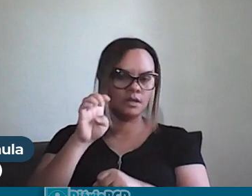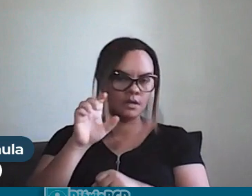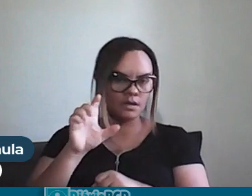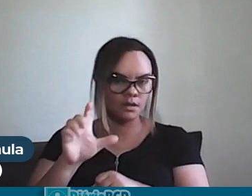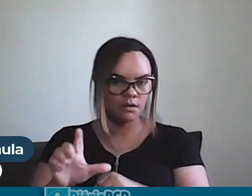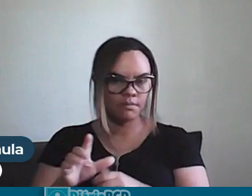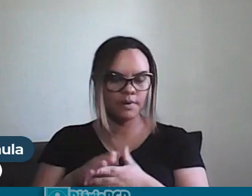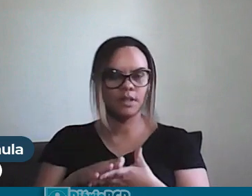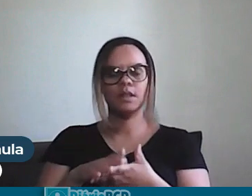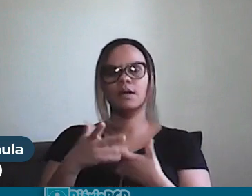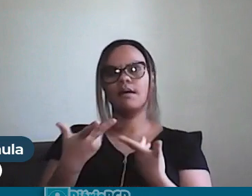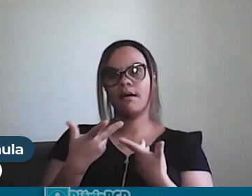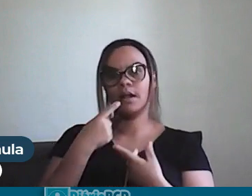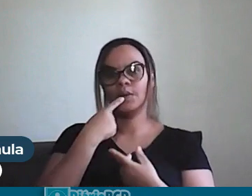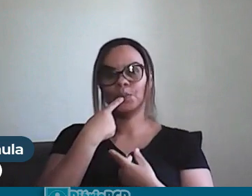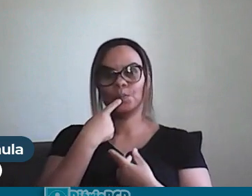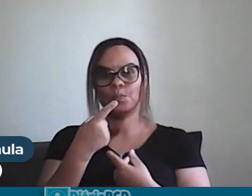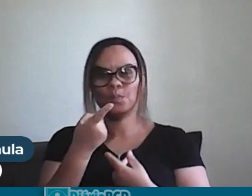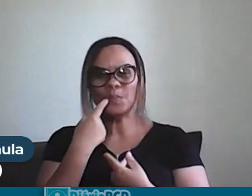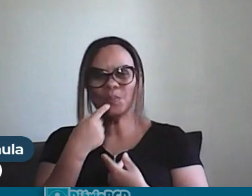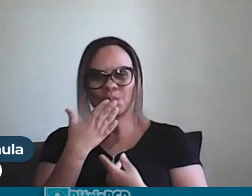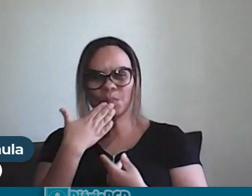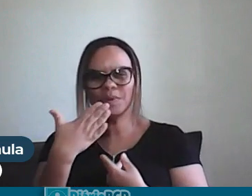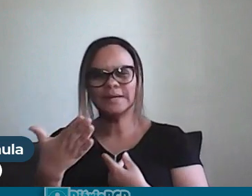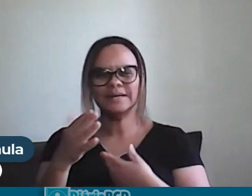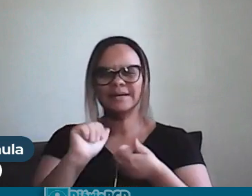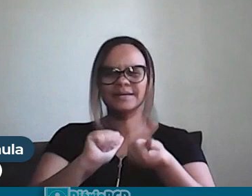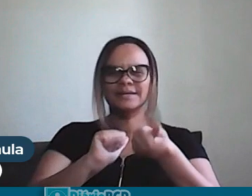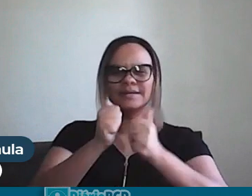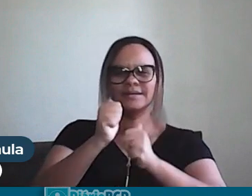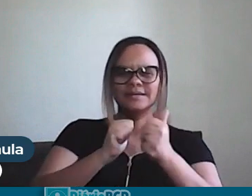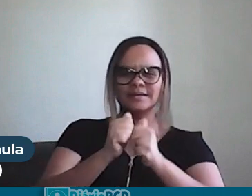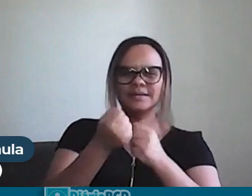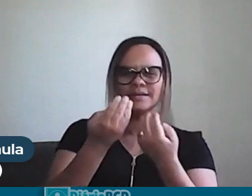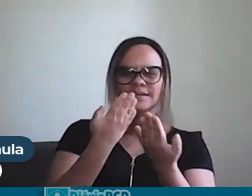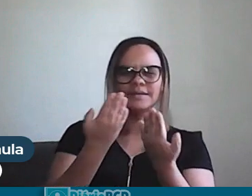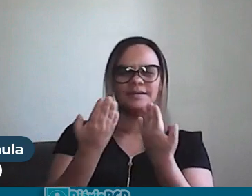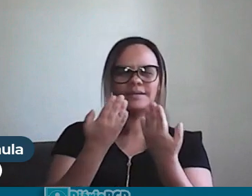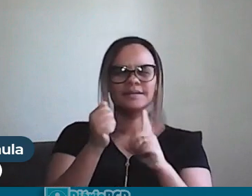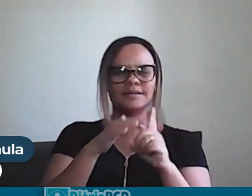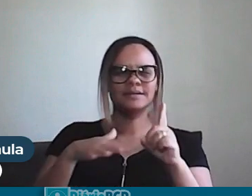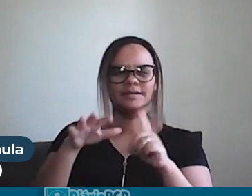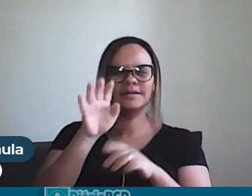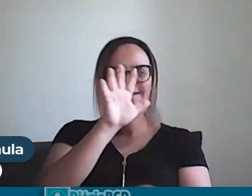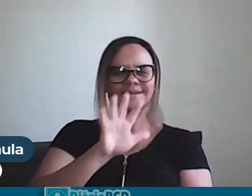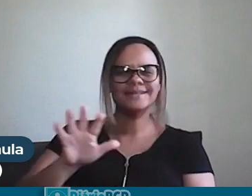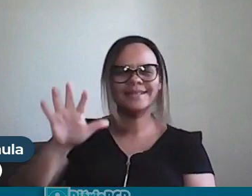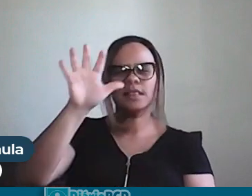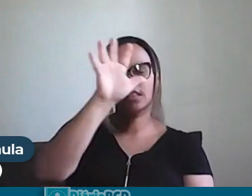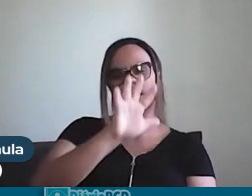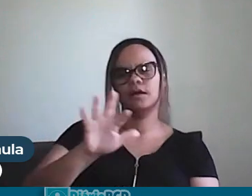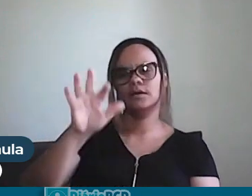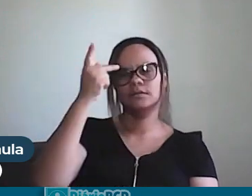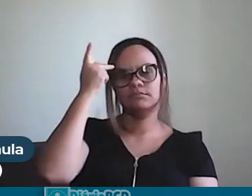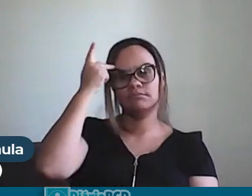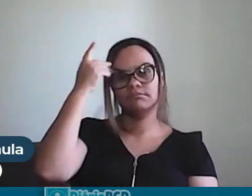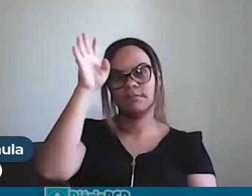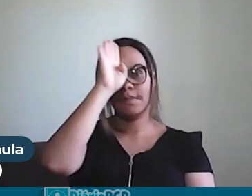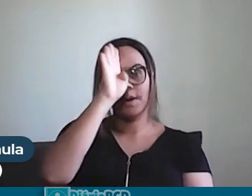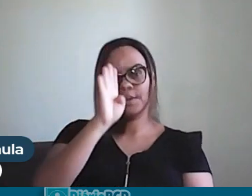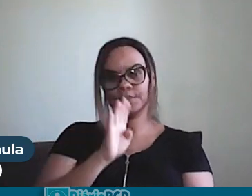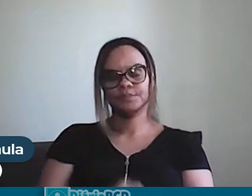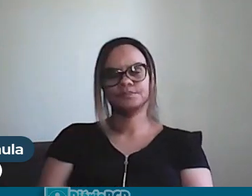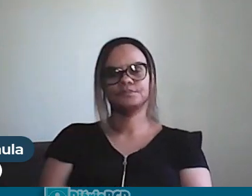que ela apelou para que houvesse uma avaliação biopsicossocial nacional, e não apenas para o estado de São